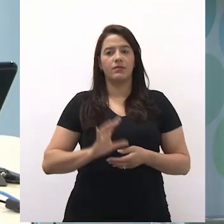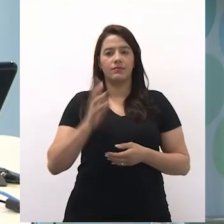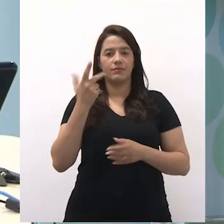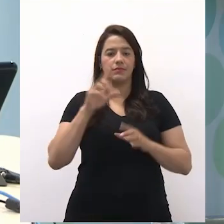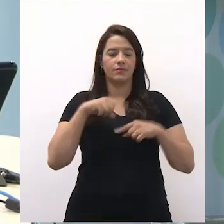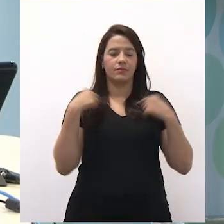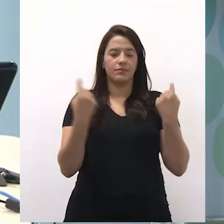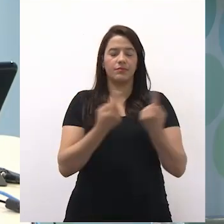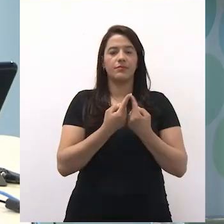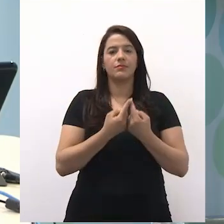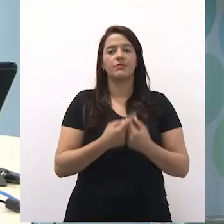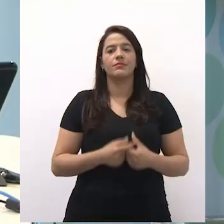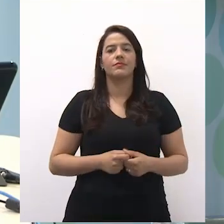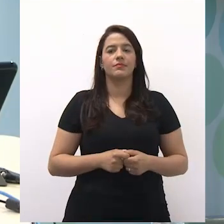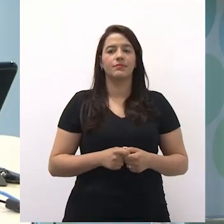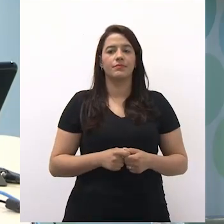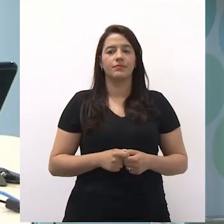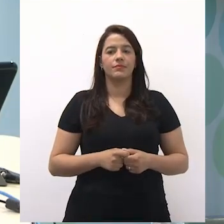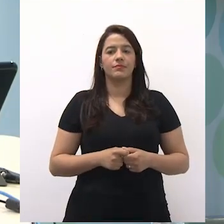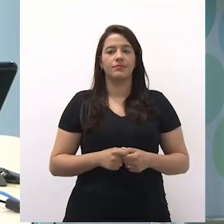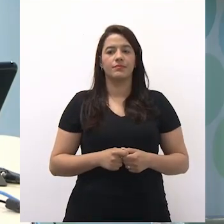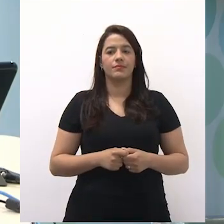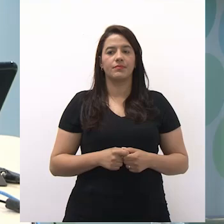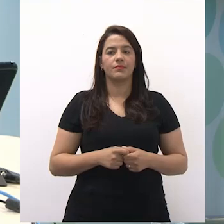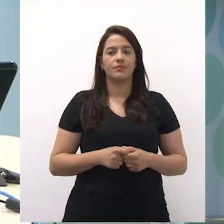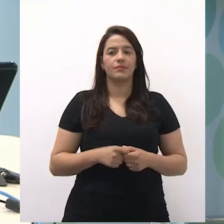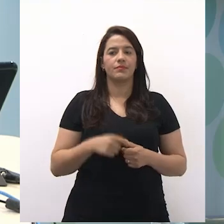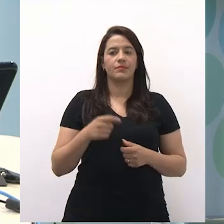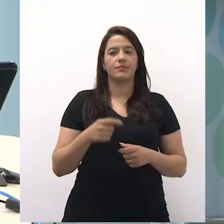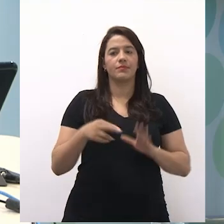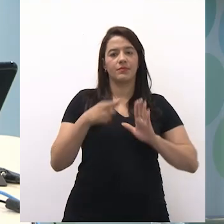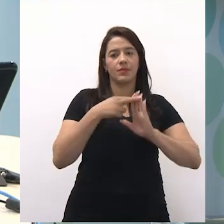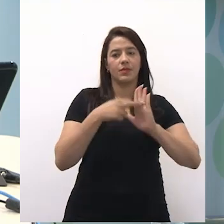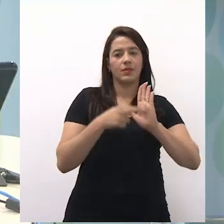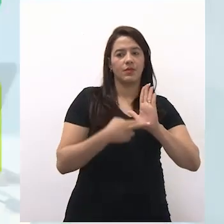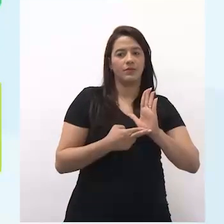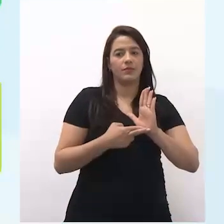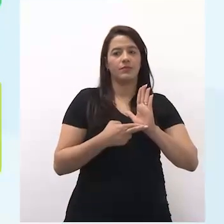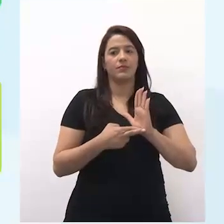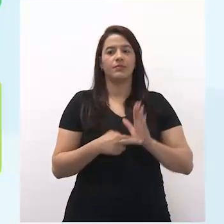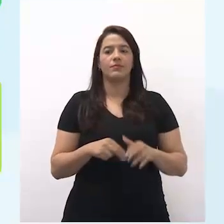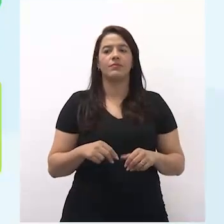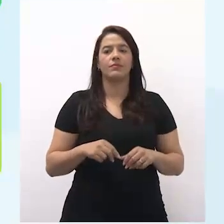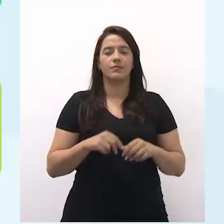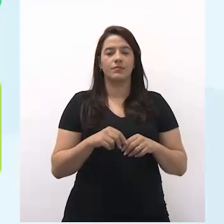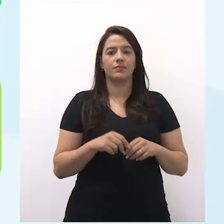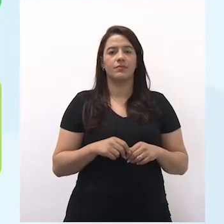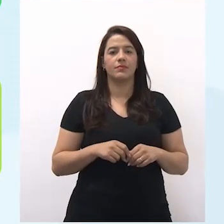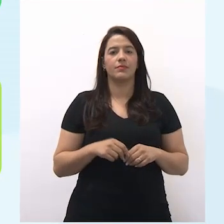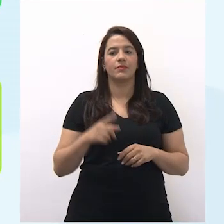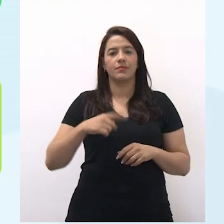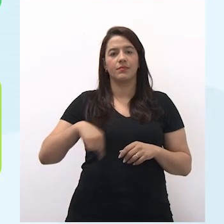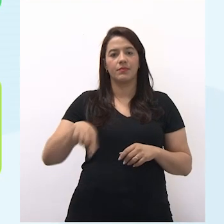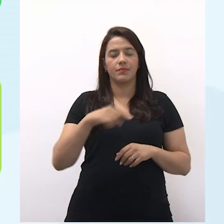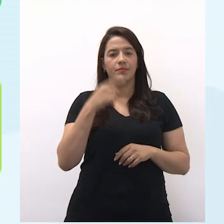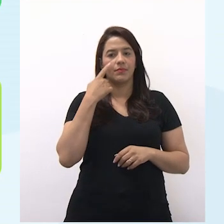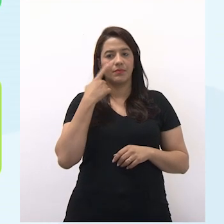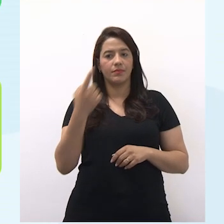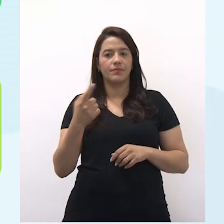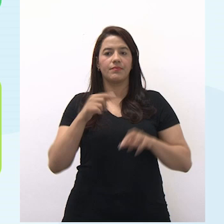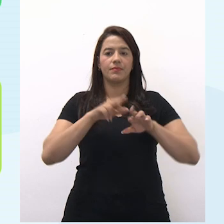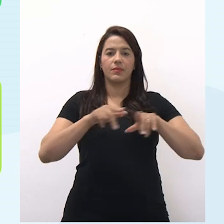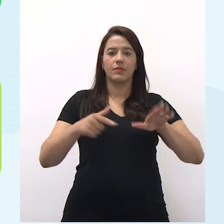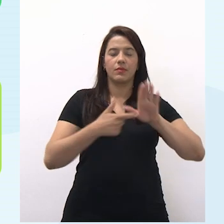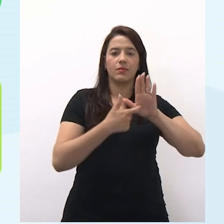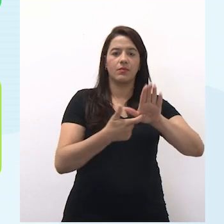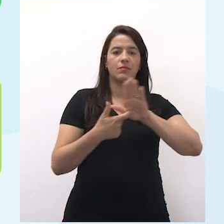rede. E agora o relatório de devolutivas. Isso. Tati. Isso. No próximo slide a gente destaca